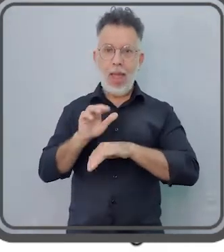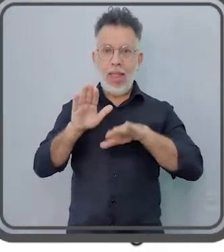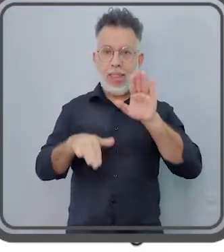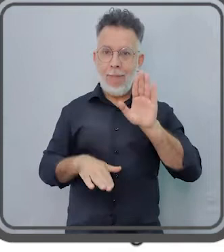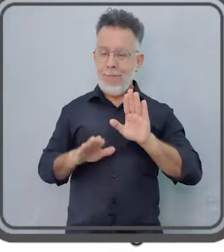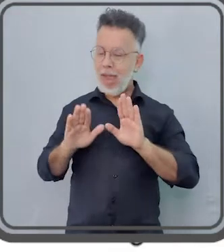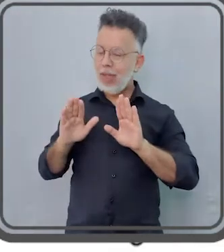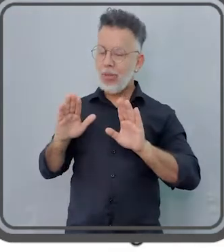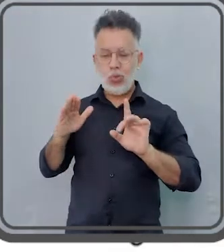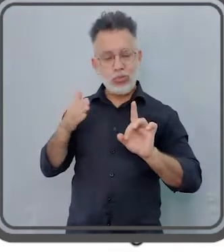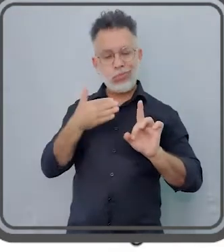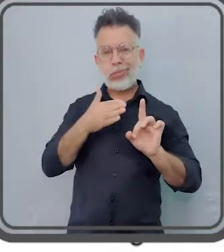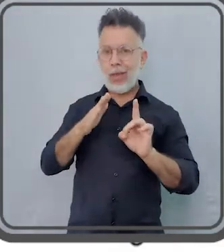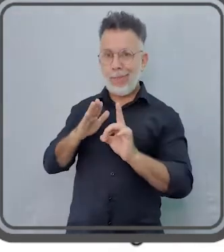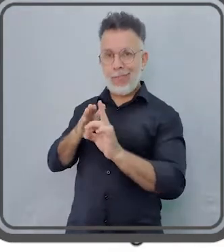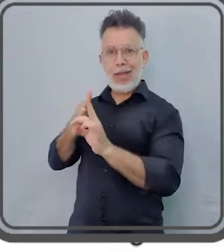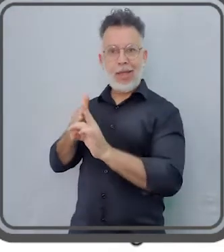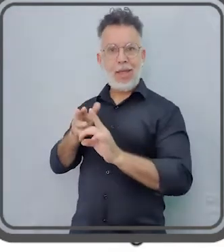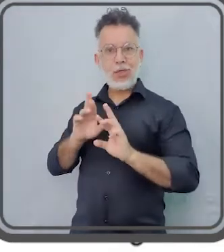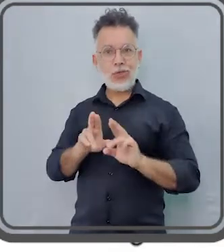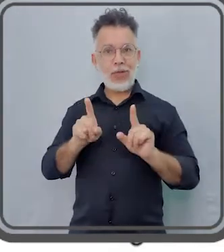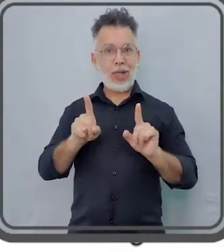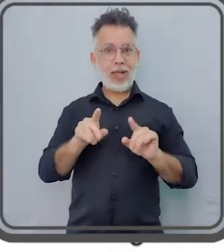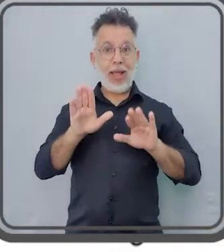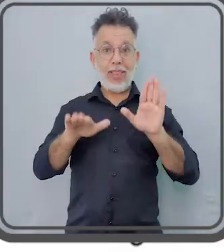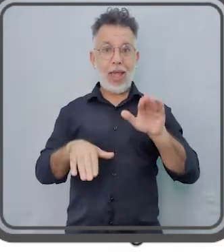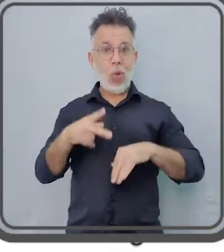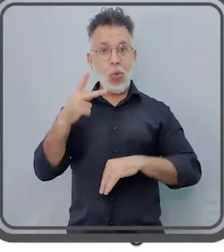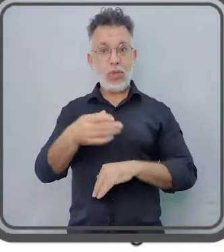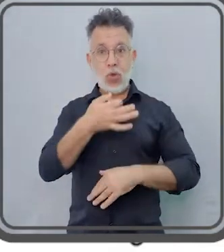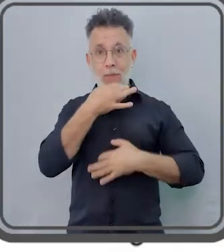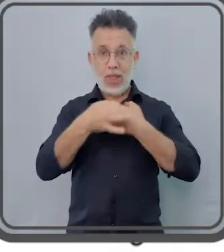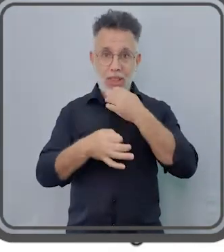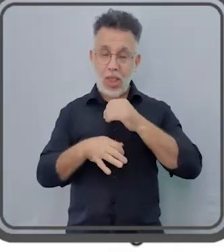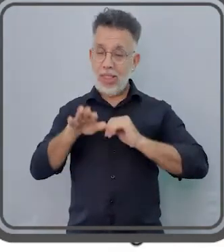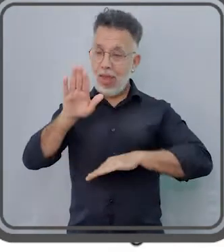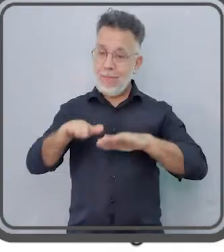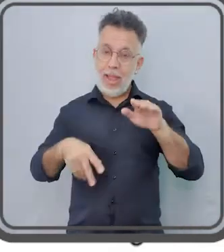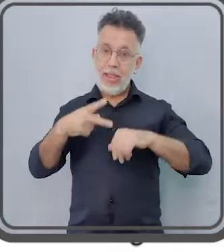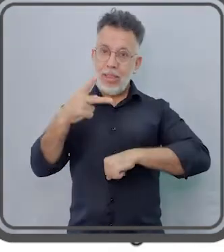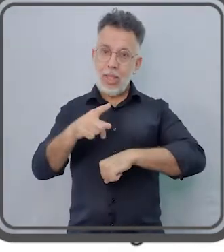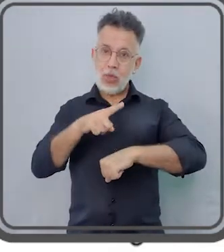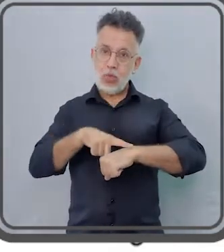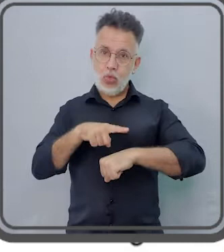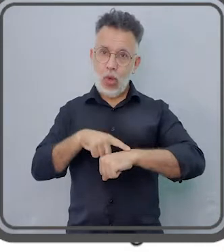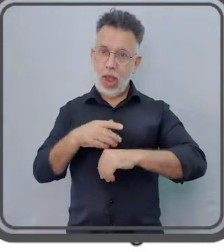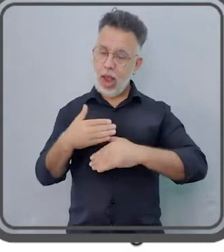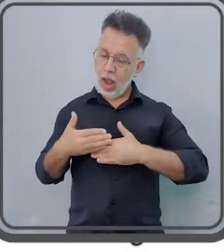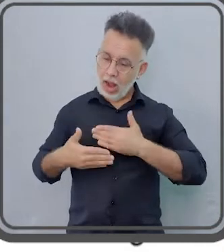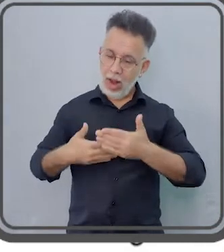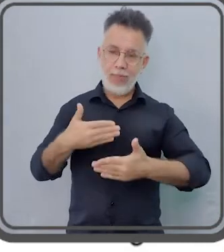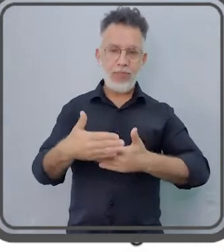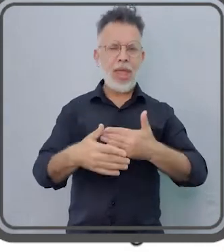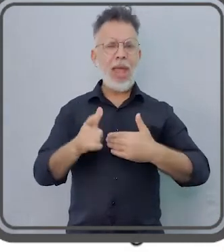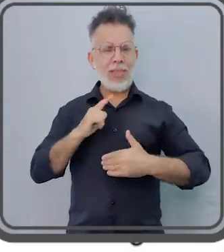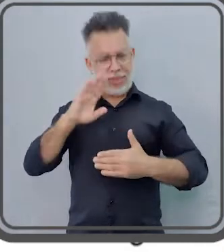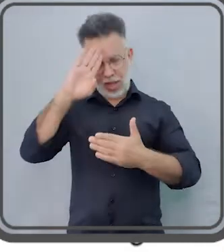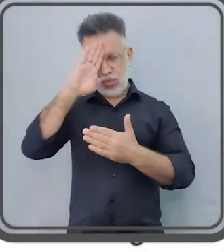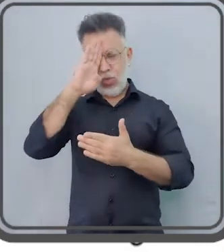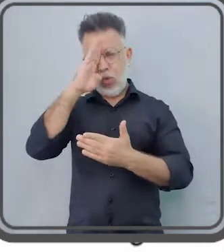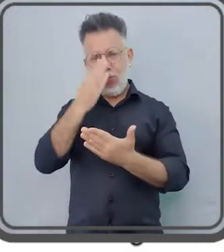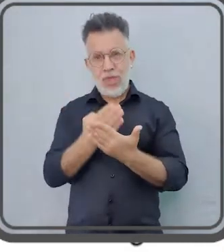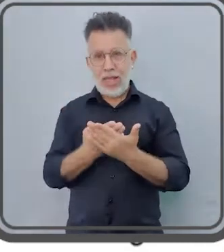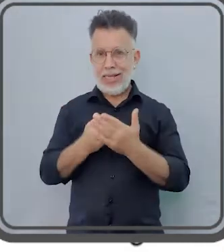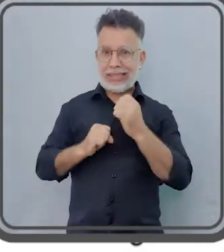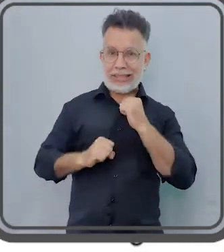sua lente, na sua velocidade, mas eu tenho muita confiança, expectativa de que a gente esteja convergendo, sabe? A gente está